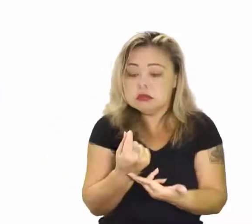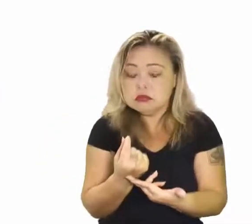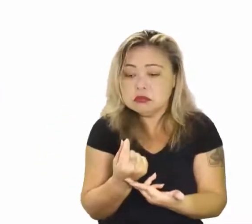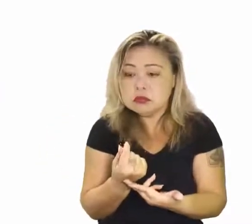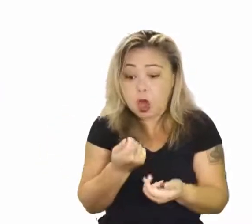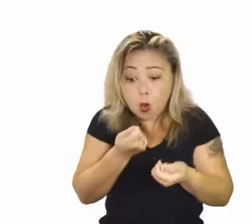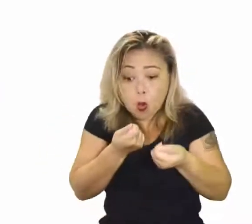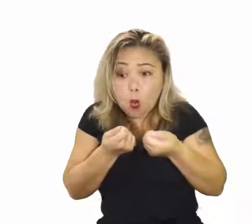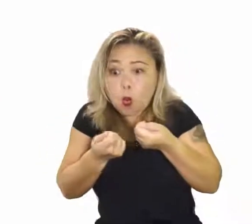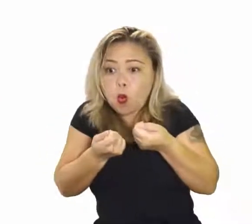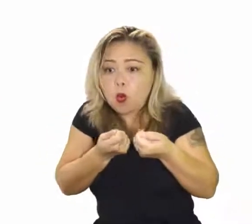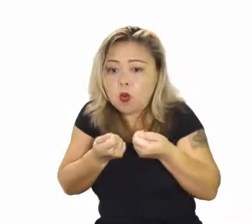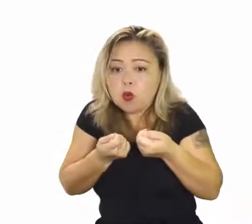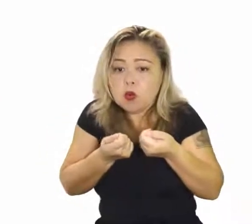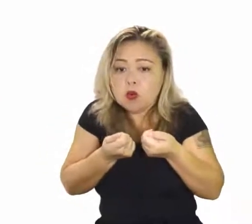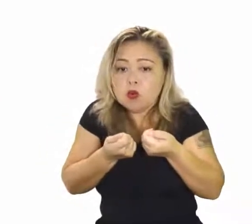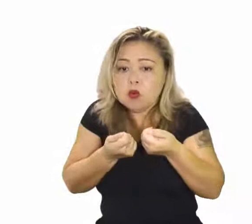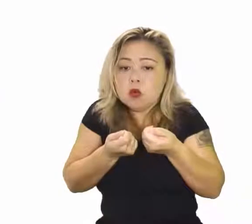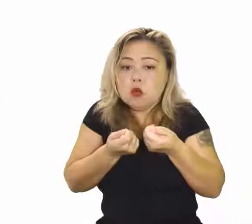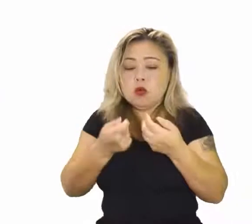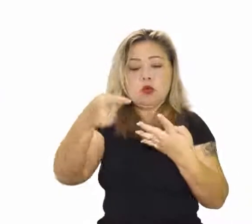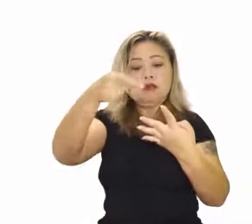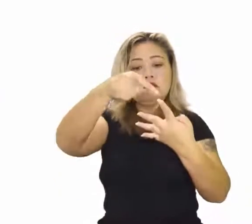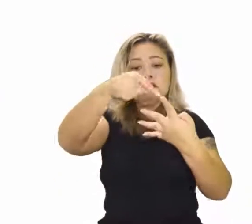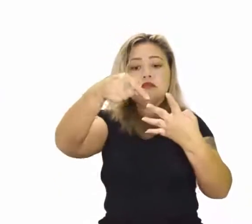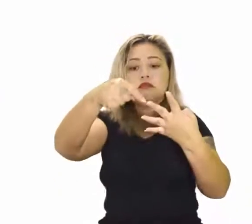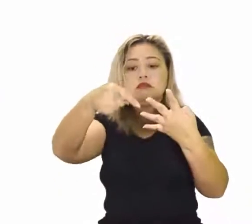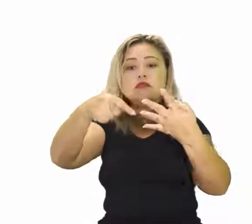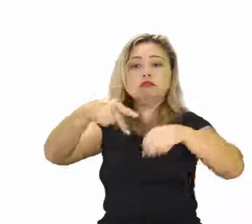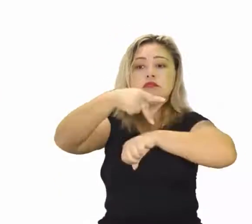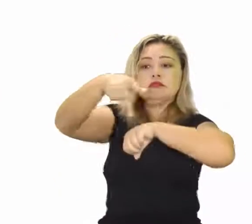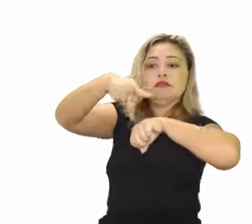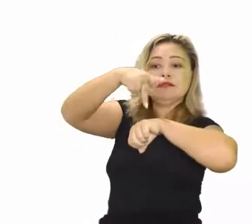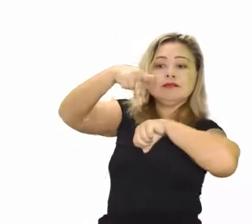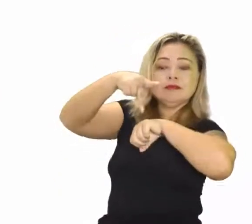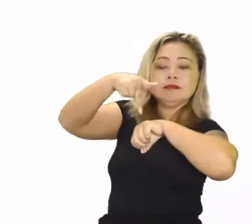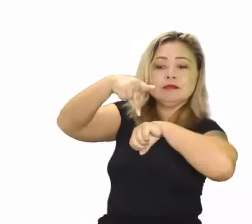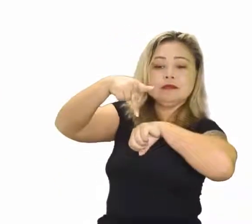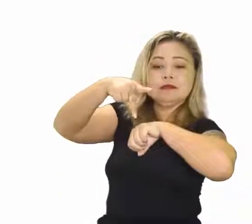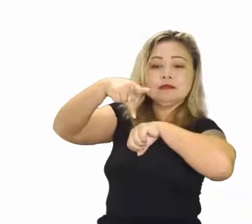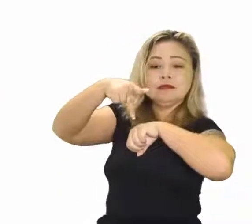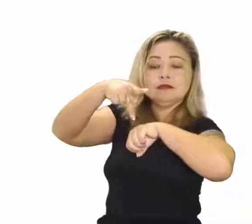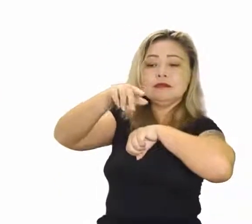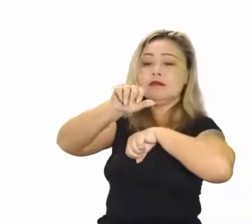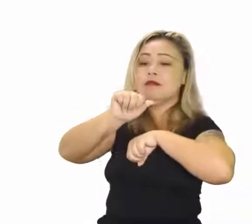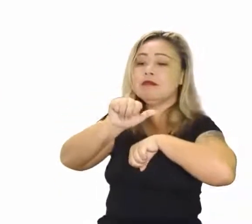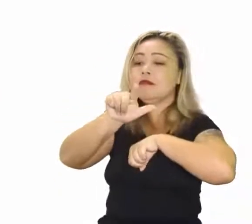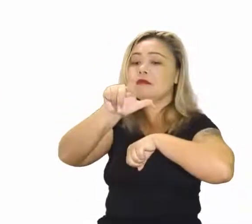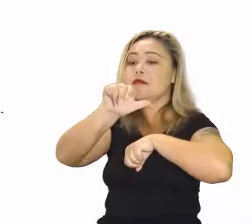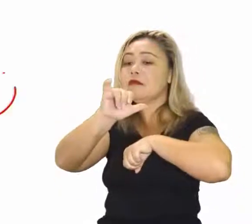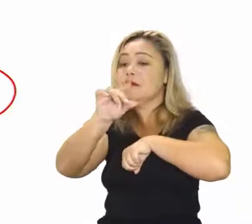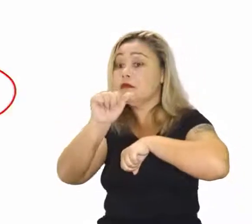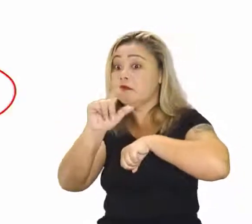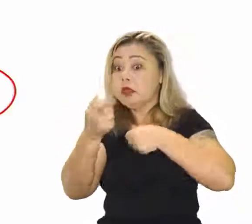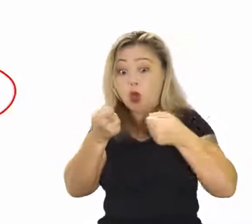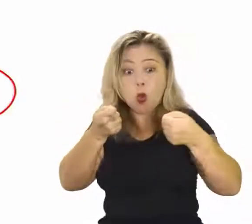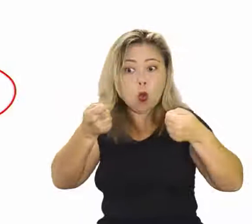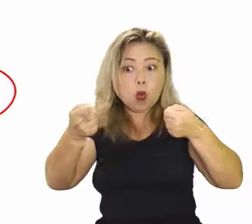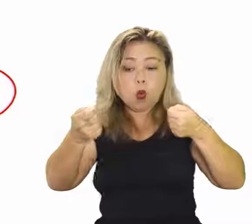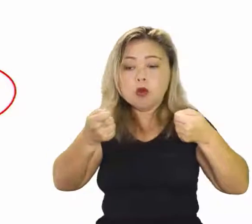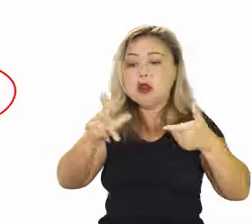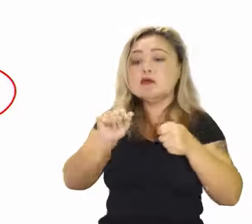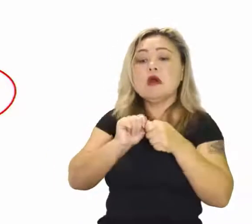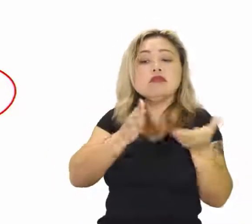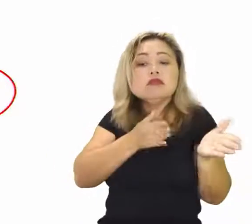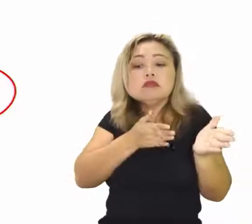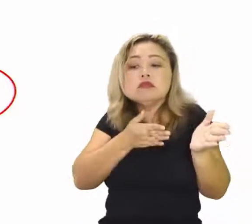ser controlados por 4 potências aliadas. Passaram a ser controlados, tá? Por enquanto, eles